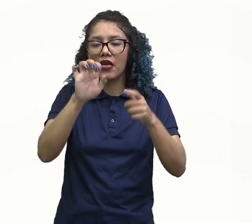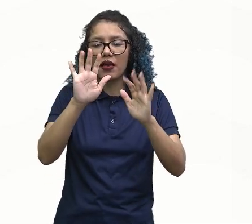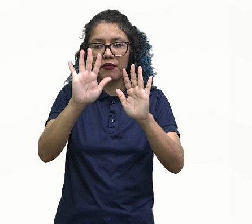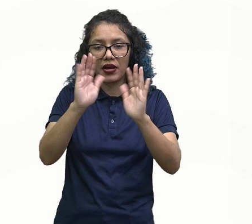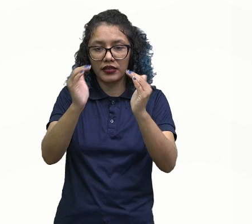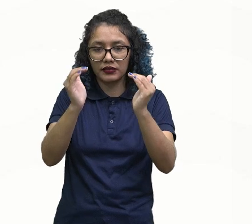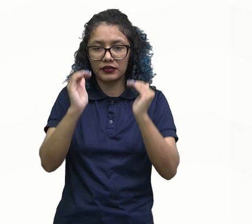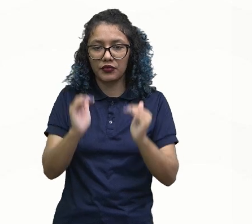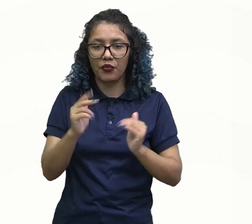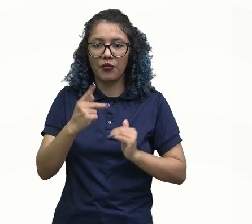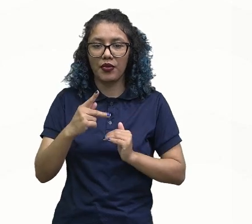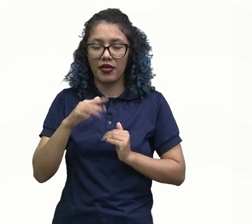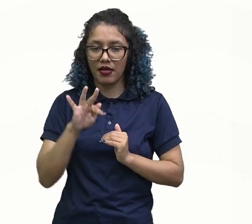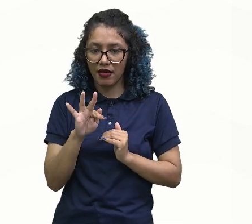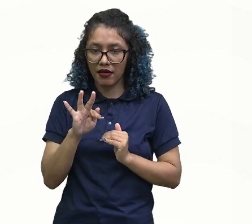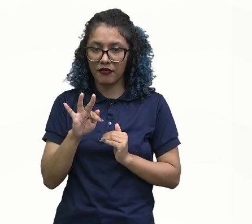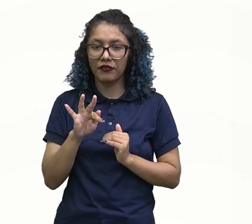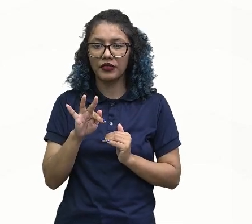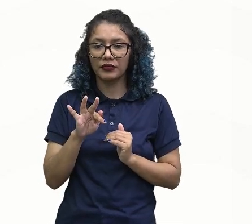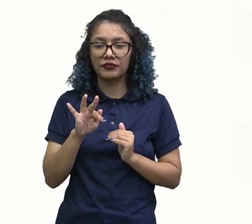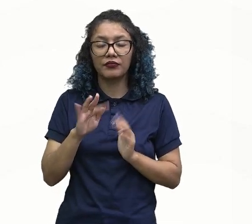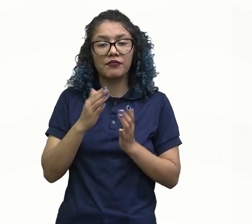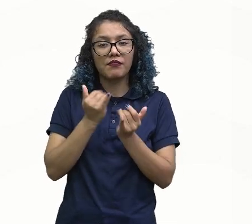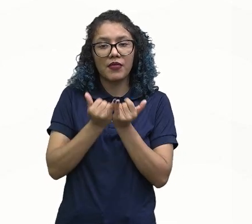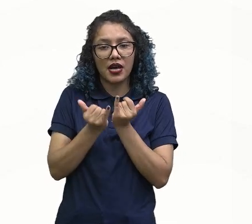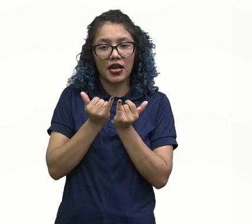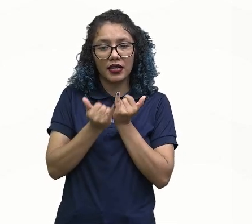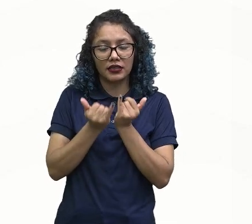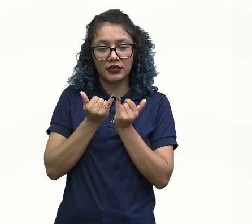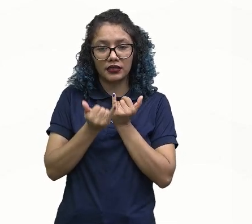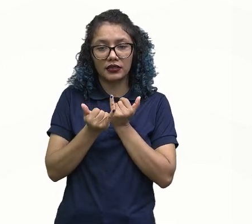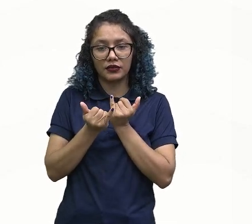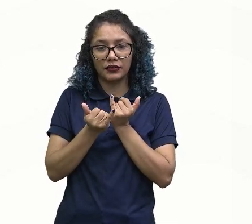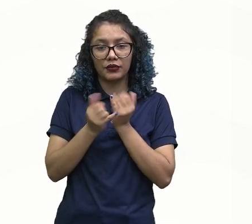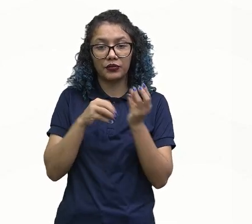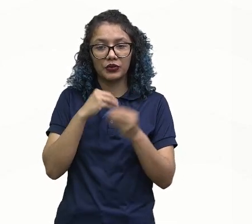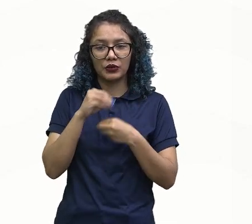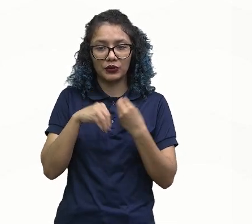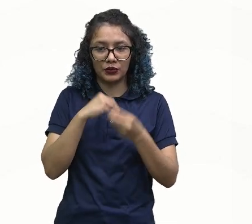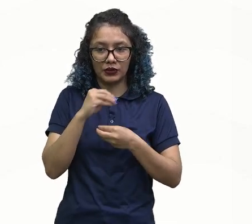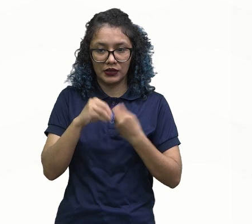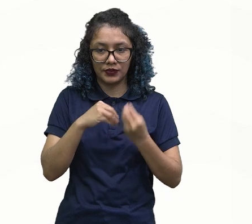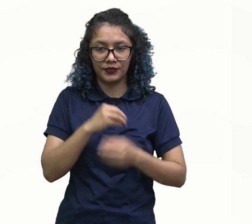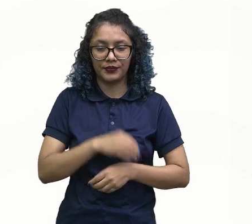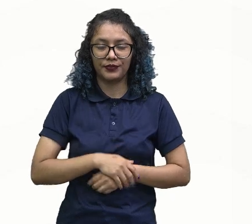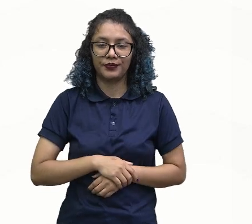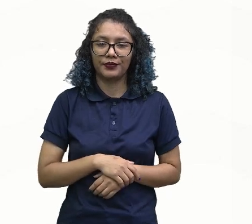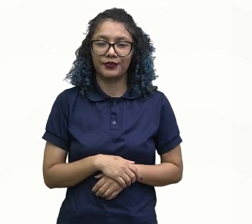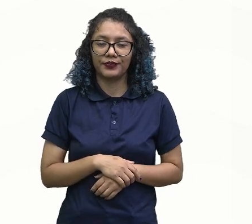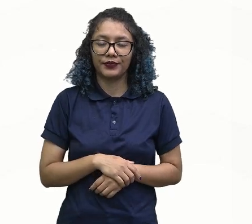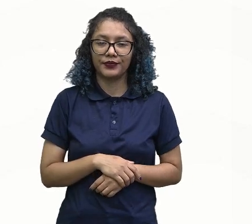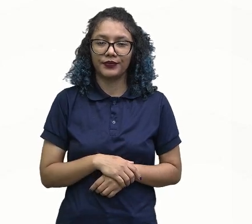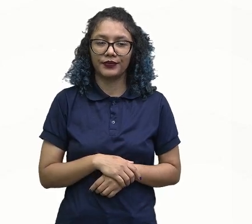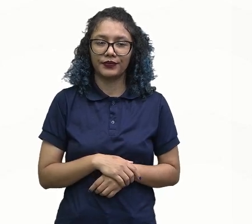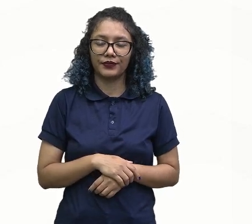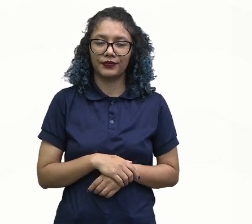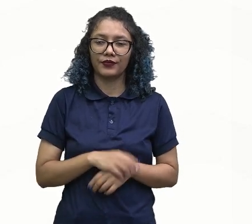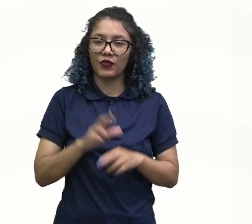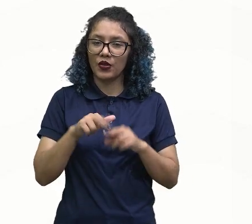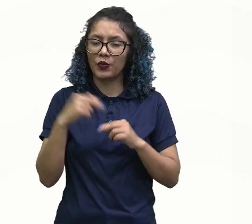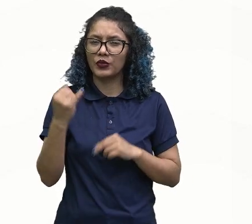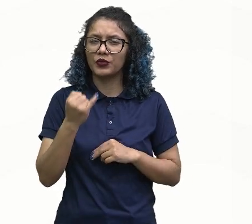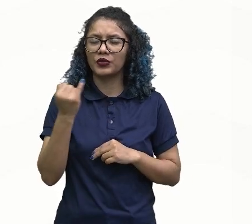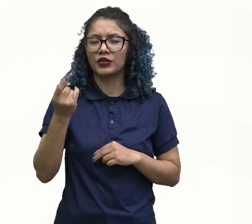de fusão, ele vai se assemelhar a uma mistura, tá? Então é muito importante